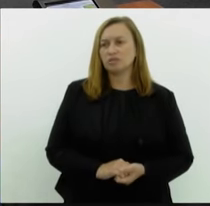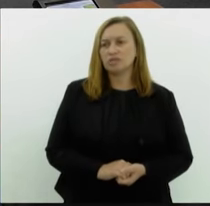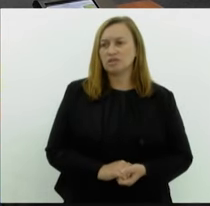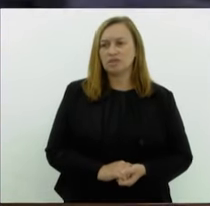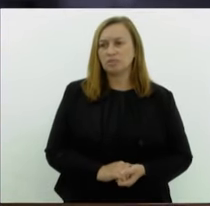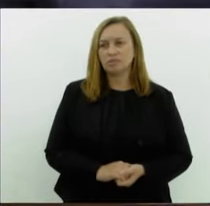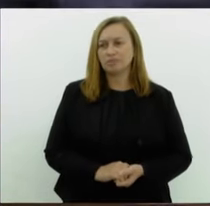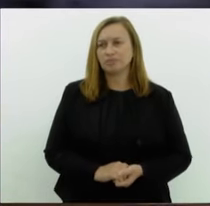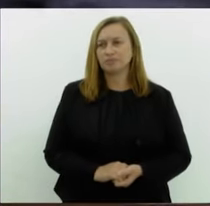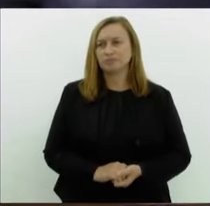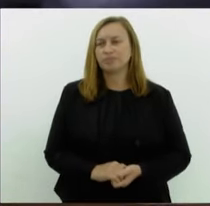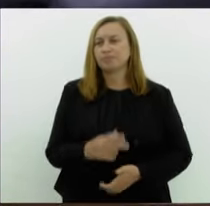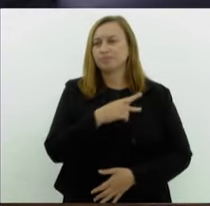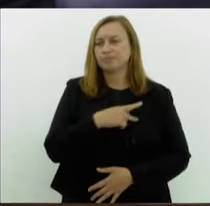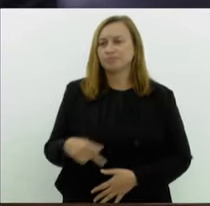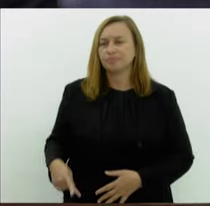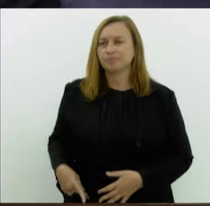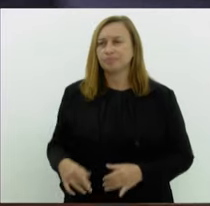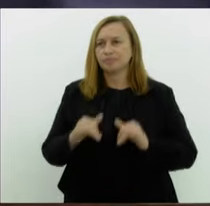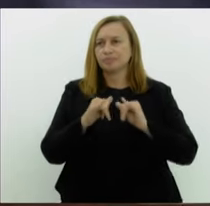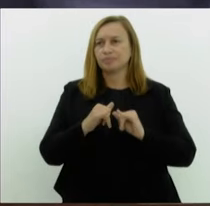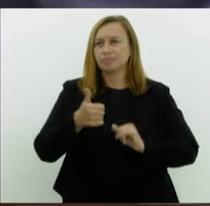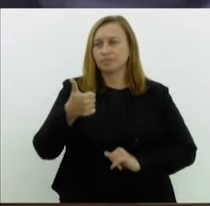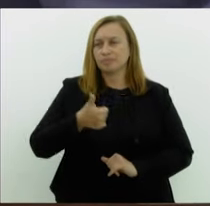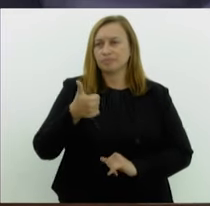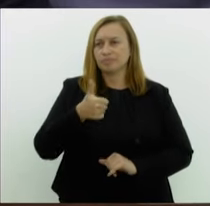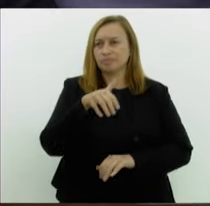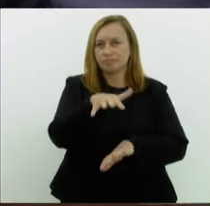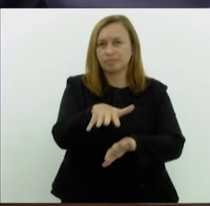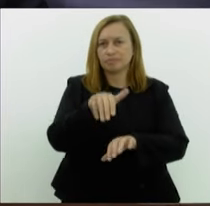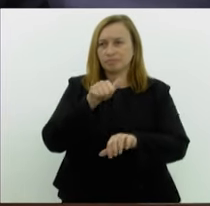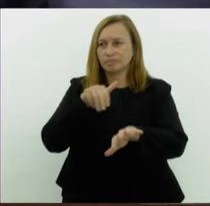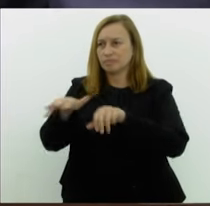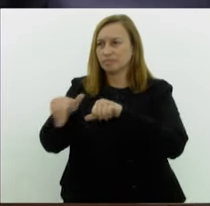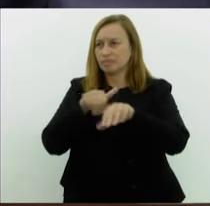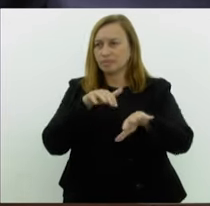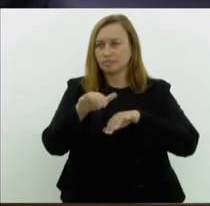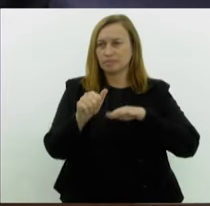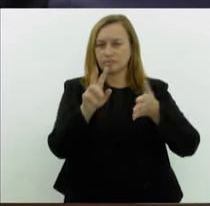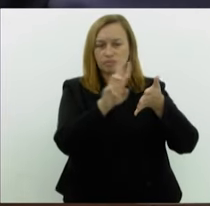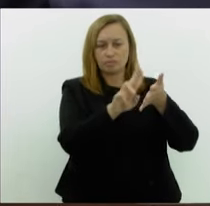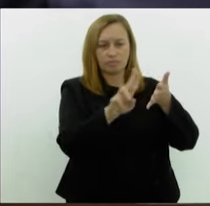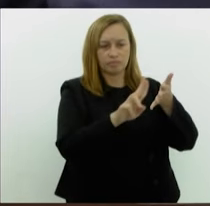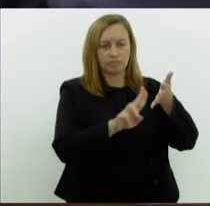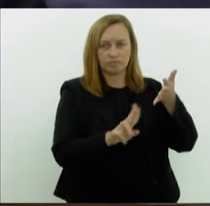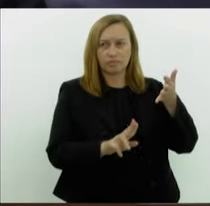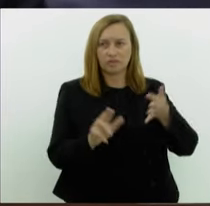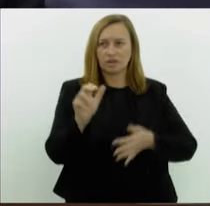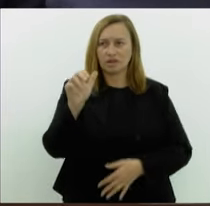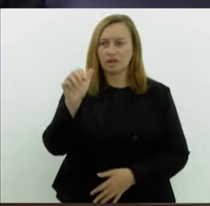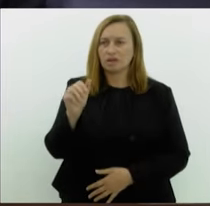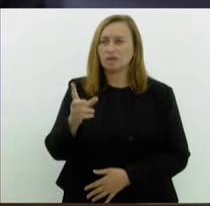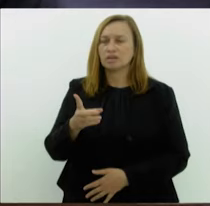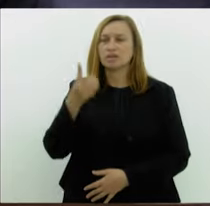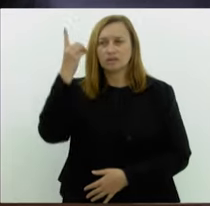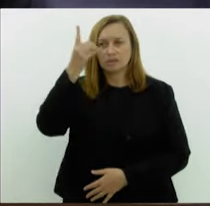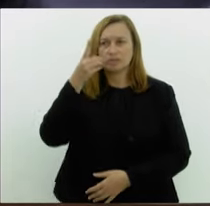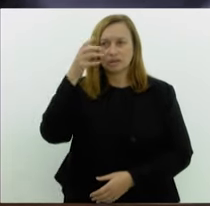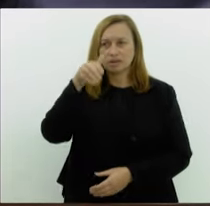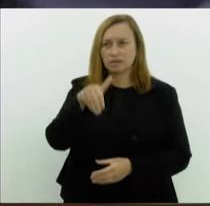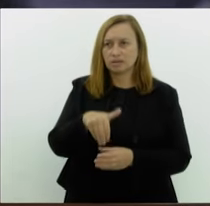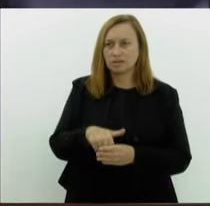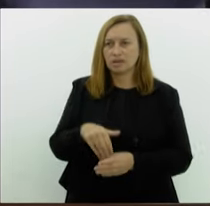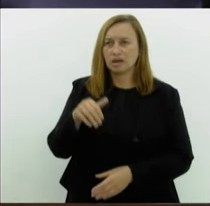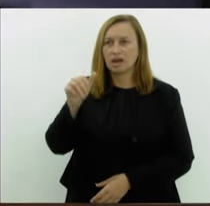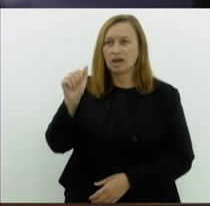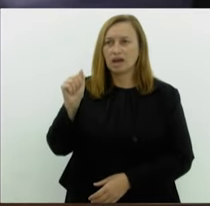A presidência irá proceder à primeira chamada. Deputado André votou aqui no